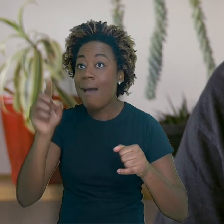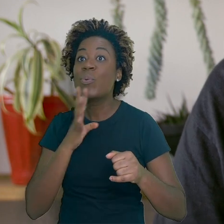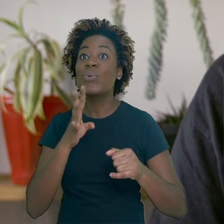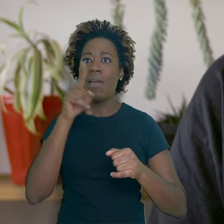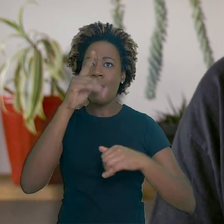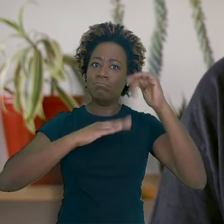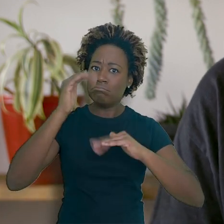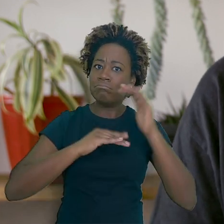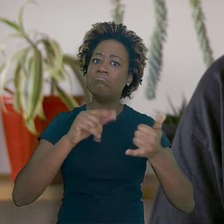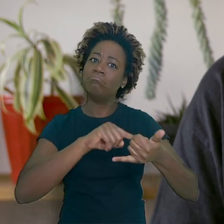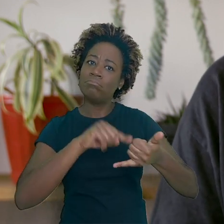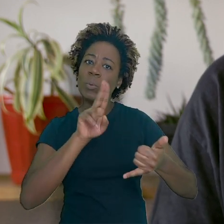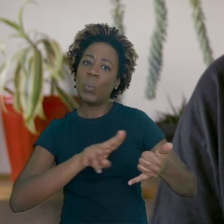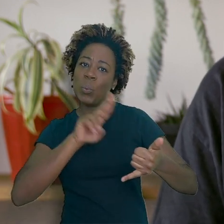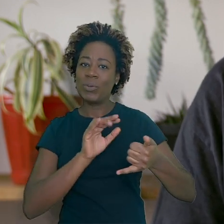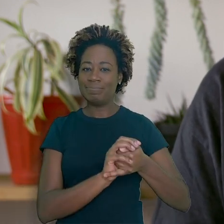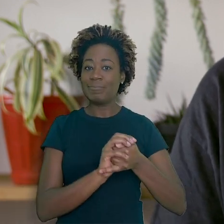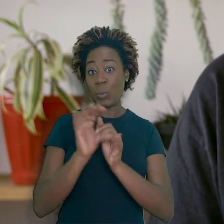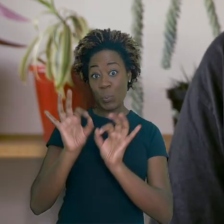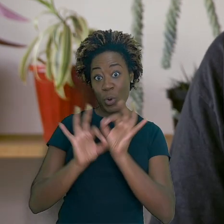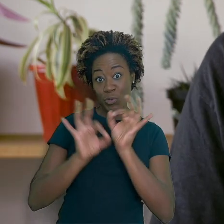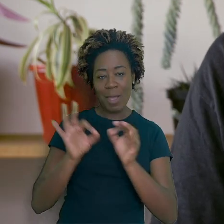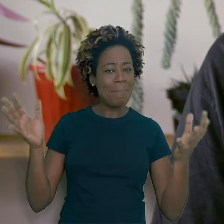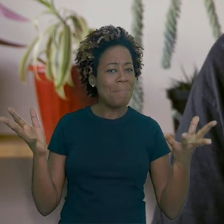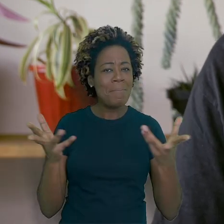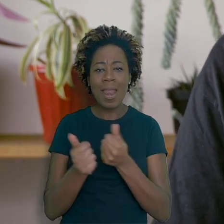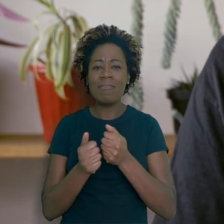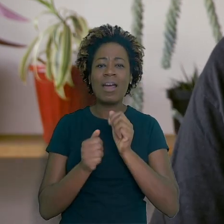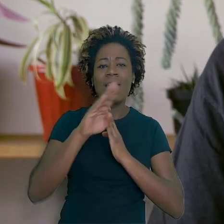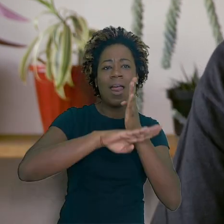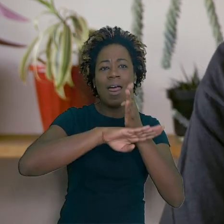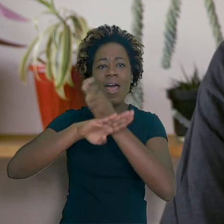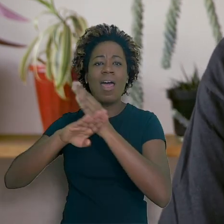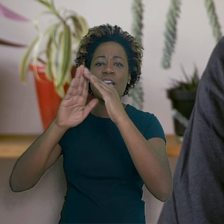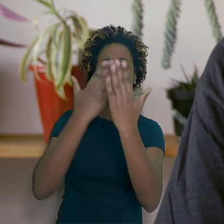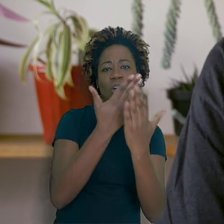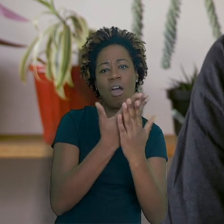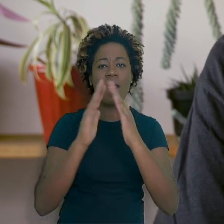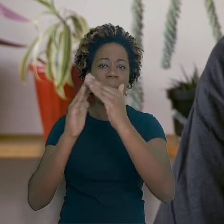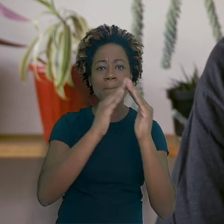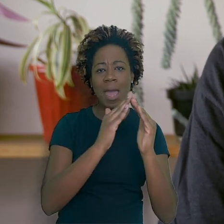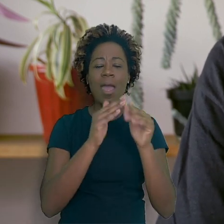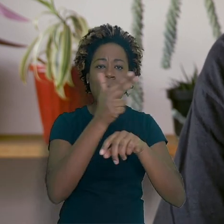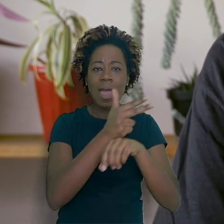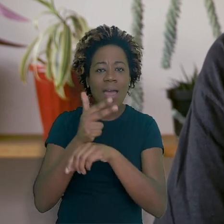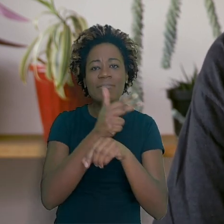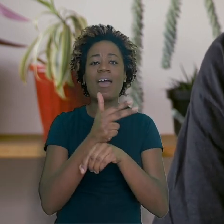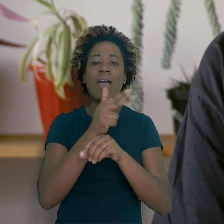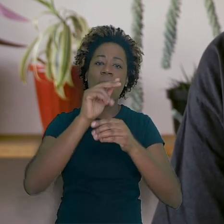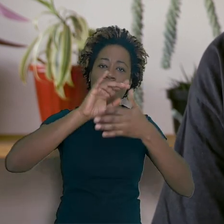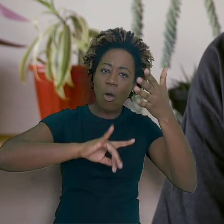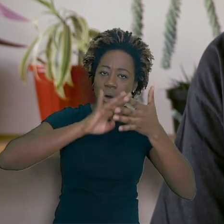trabalha muito bem. Inclusive, um projeto maravilhoso que leva para as escolas periféricas, como gravar, fazer roteiro, gravar tudo